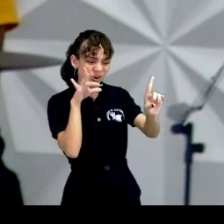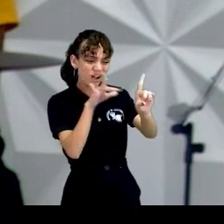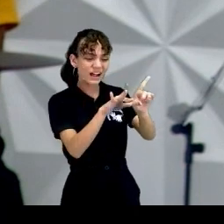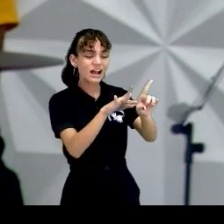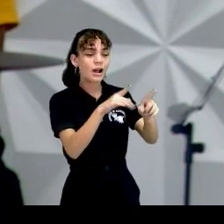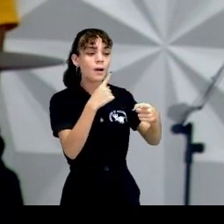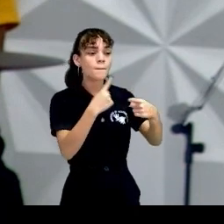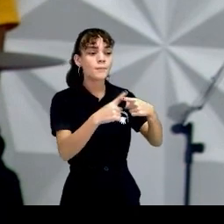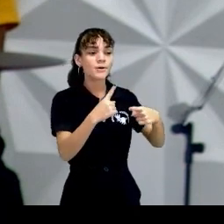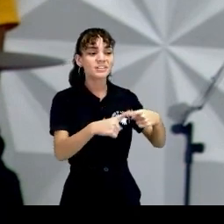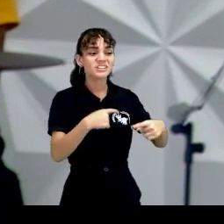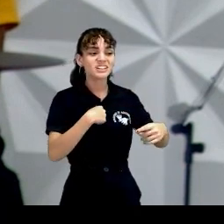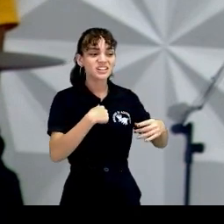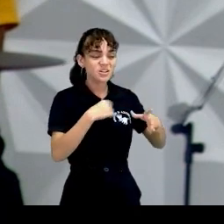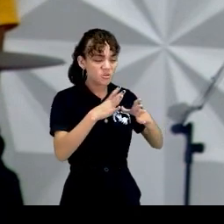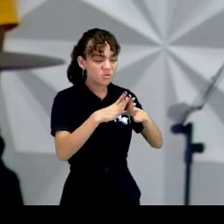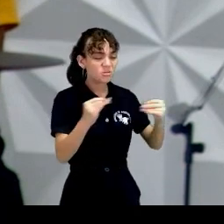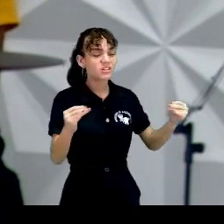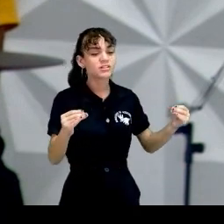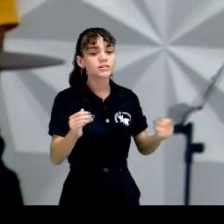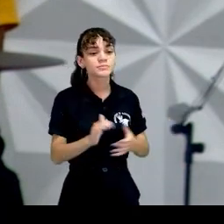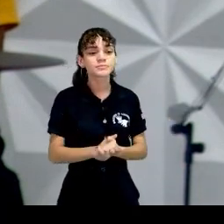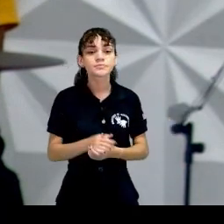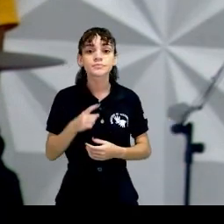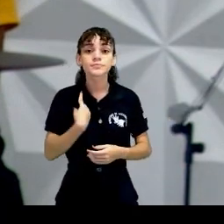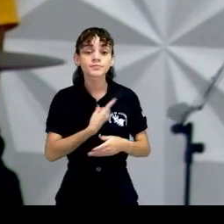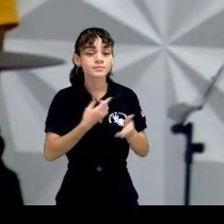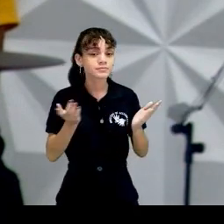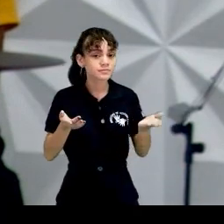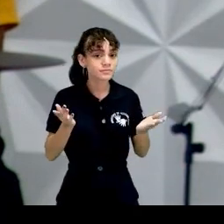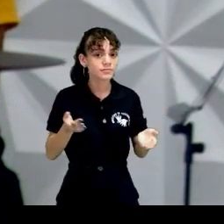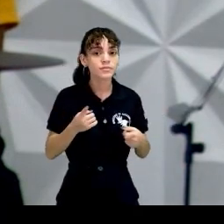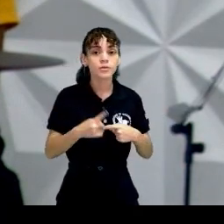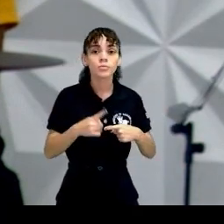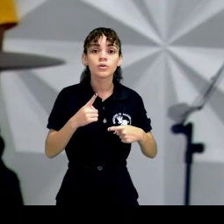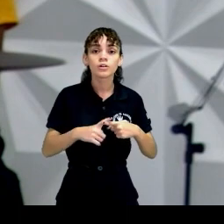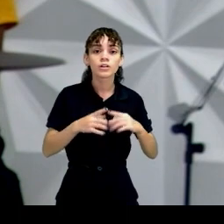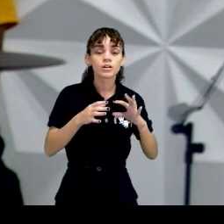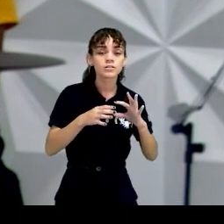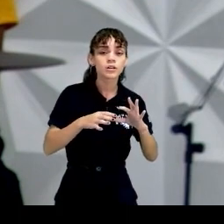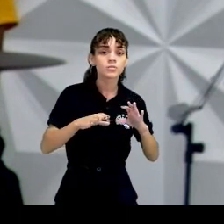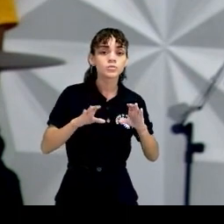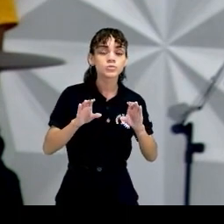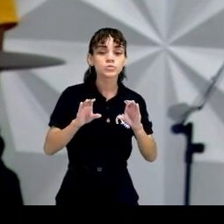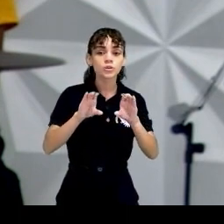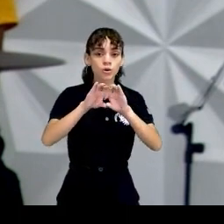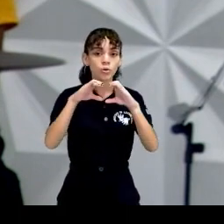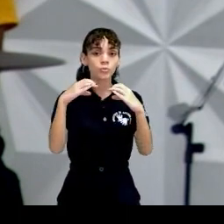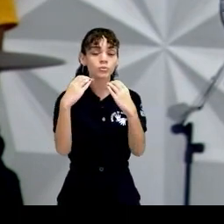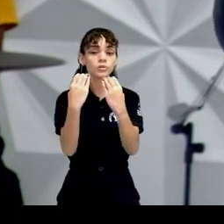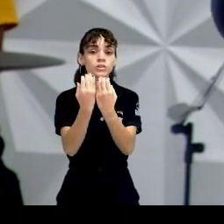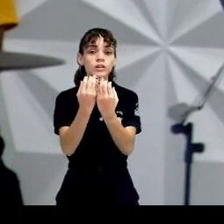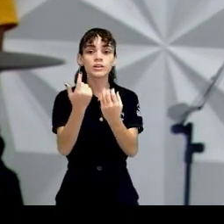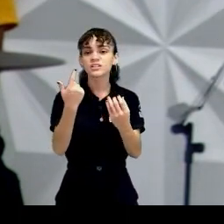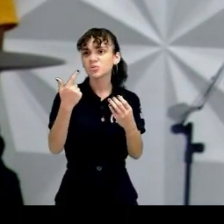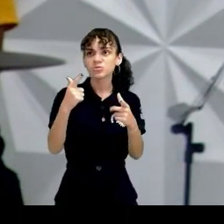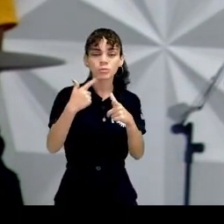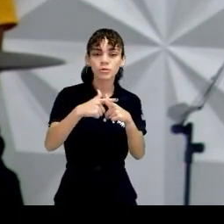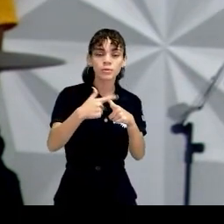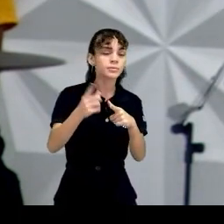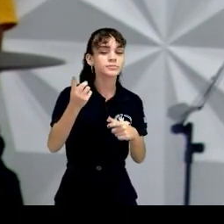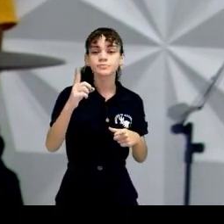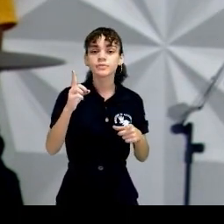uma comunidade sem problema, nós não somos uma comunidade sã, mas somos uma comunidade que